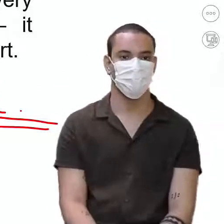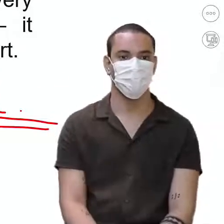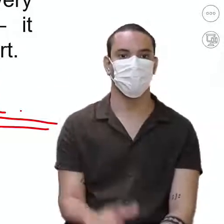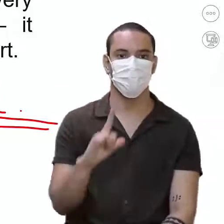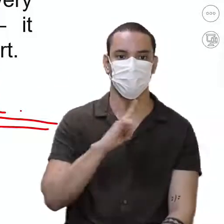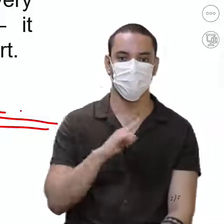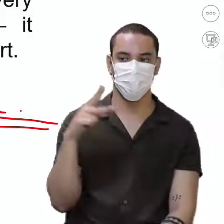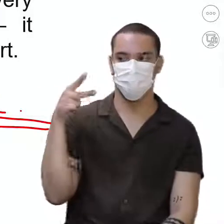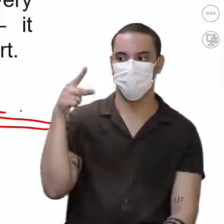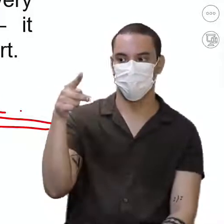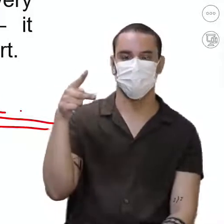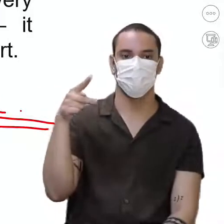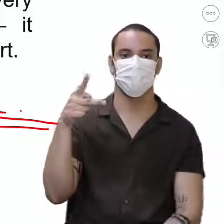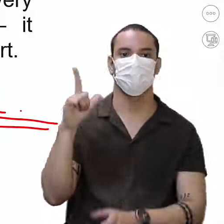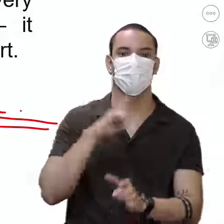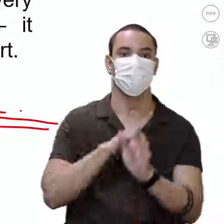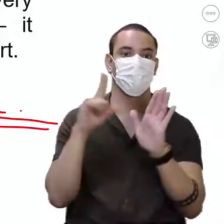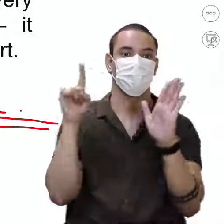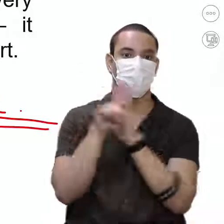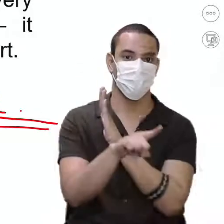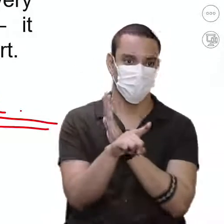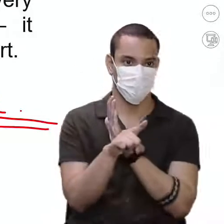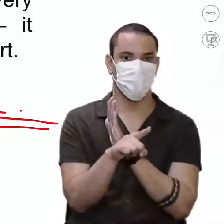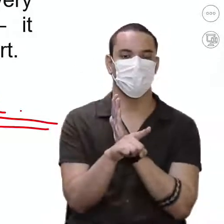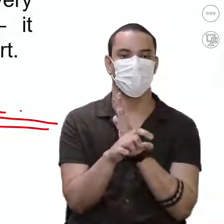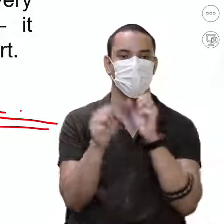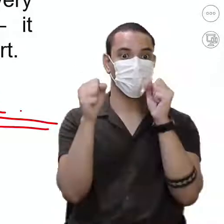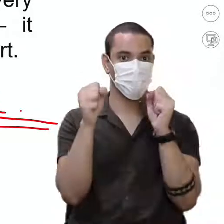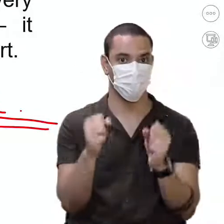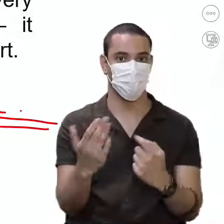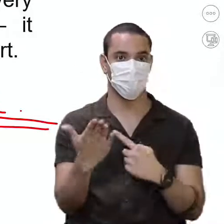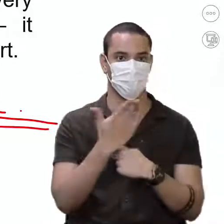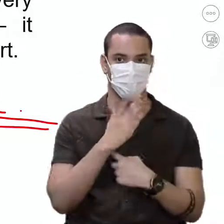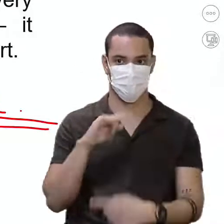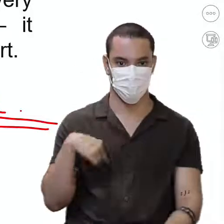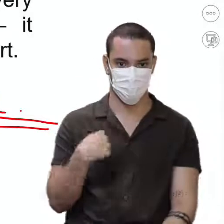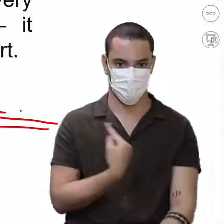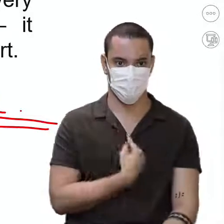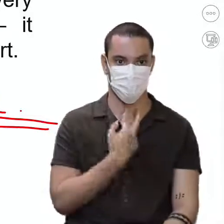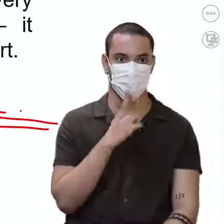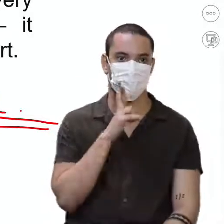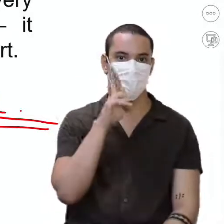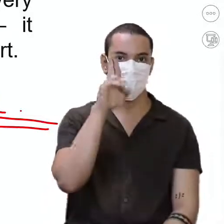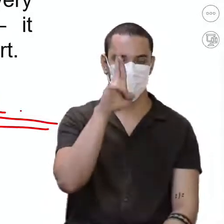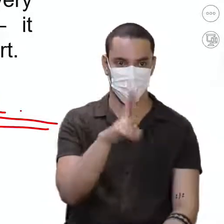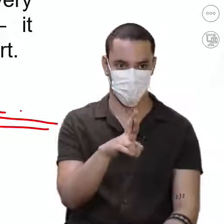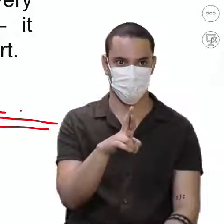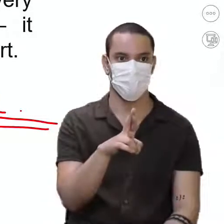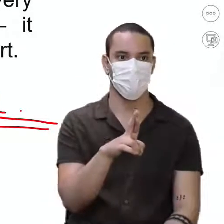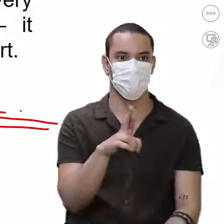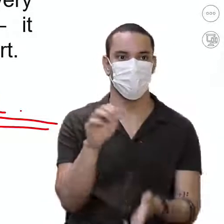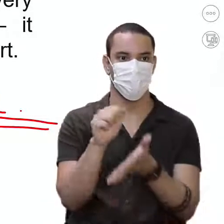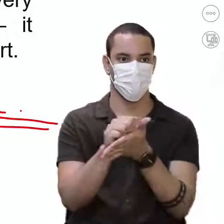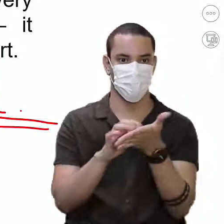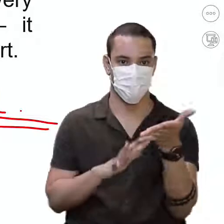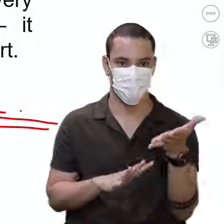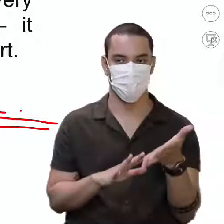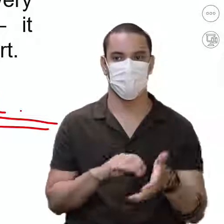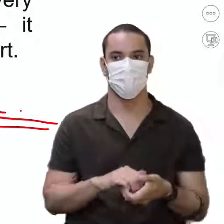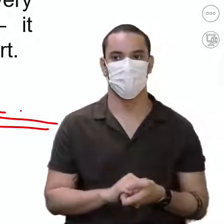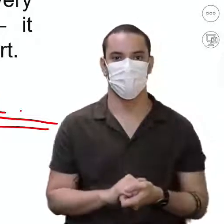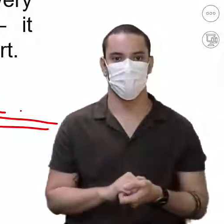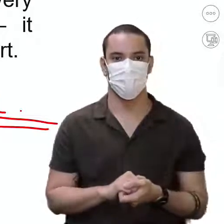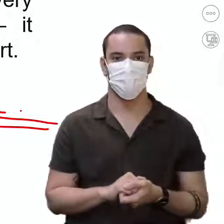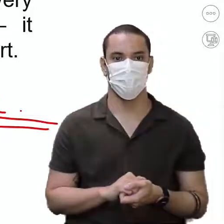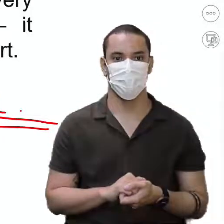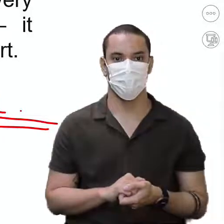pontos e aqui uma pergunta. E essa pergunta pode nos ajudar a responder a atividade. Então,